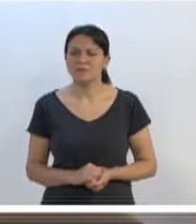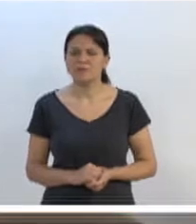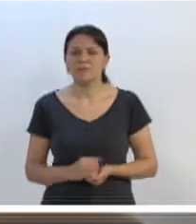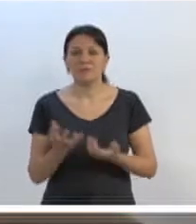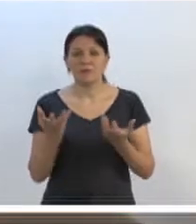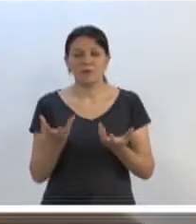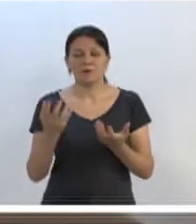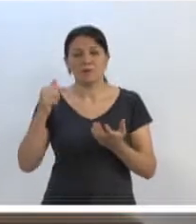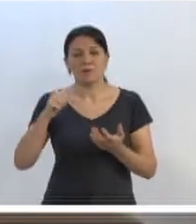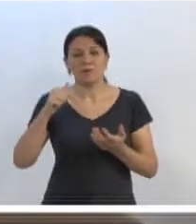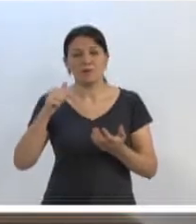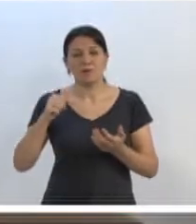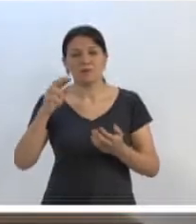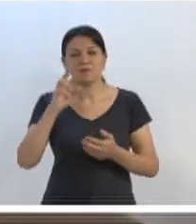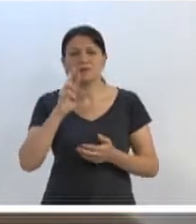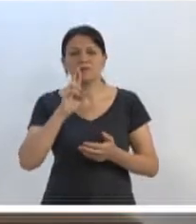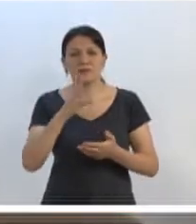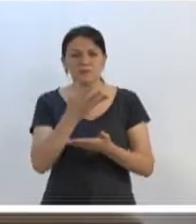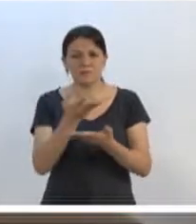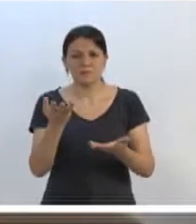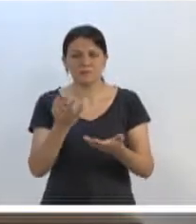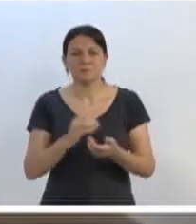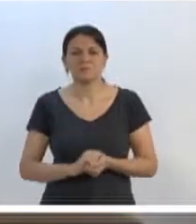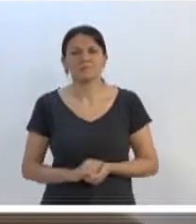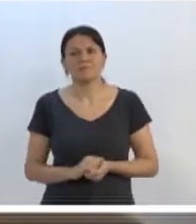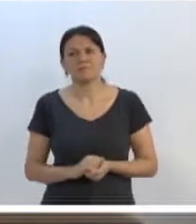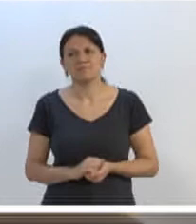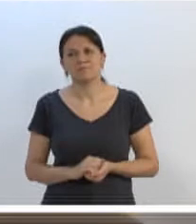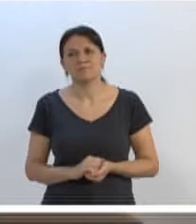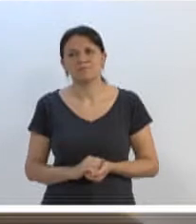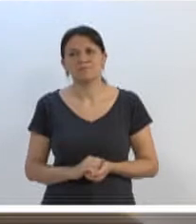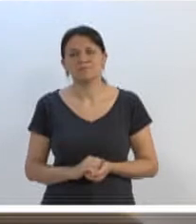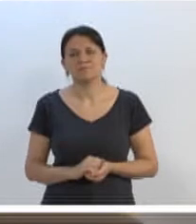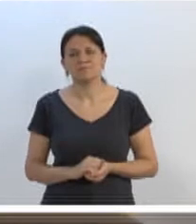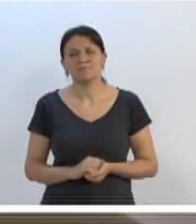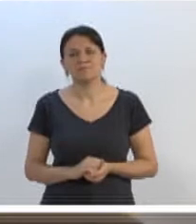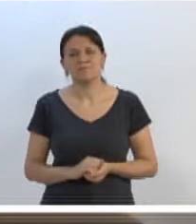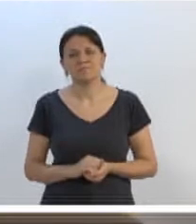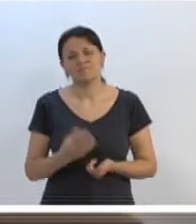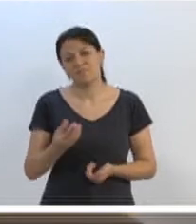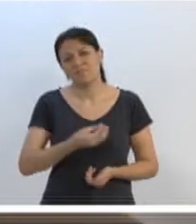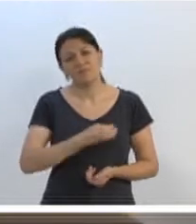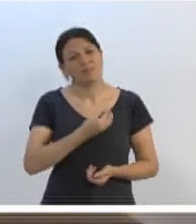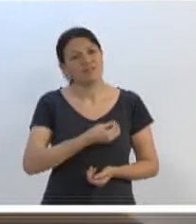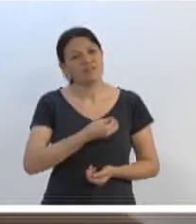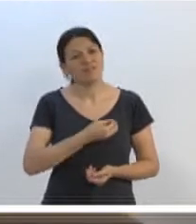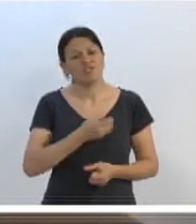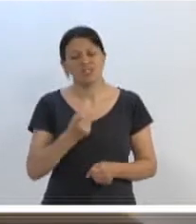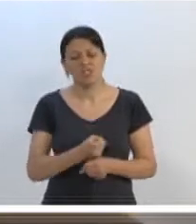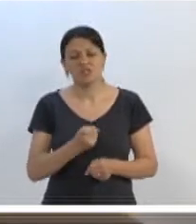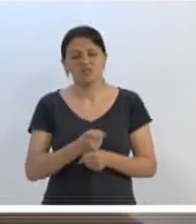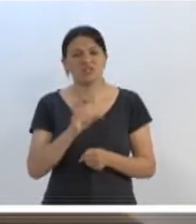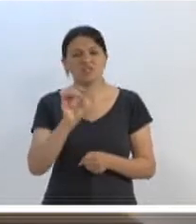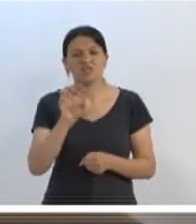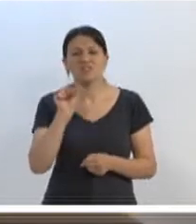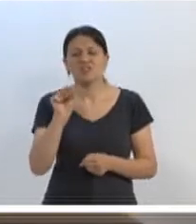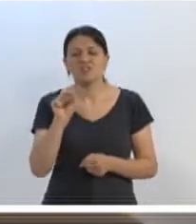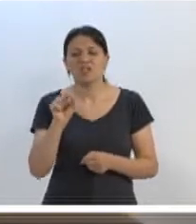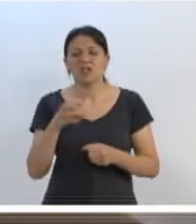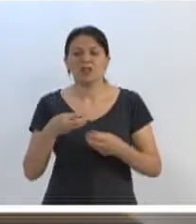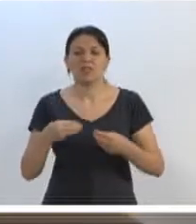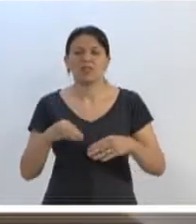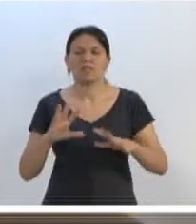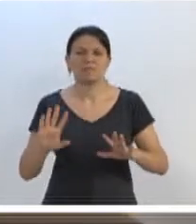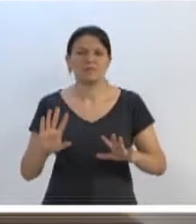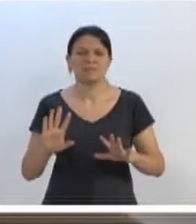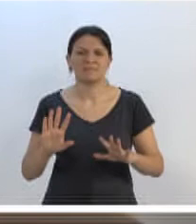Quero aqui deixar um recado, né, para algumas pessoas. A vida é dura só para quem é mole. E também quero deixar um